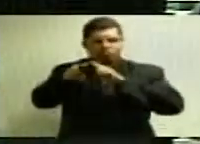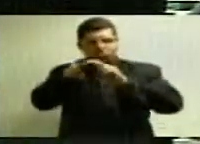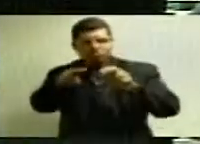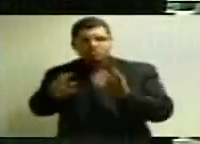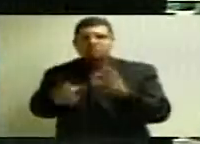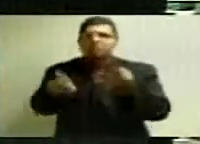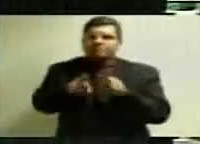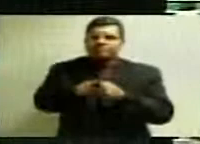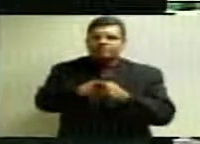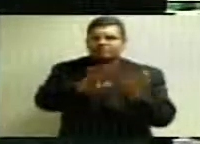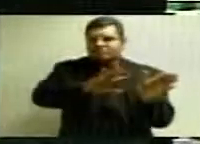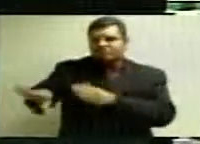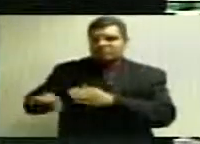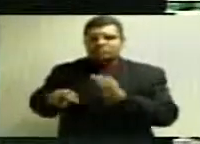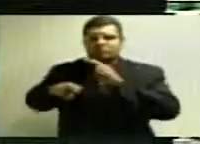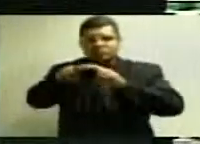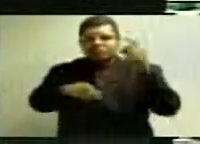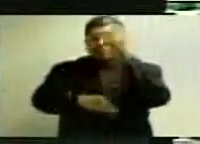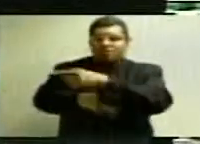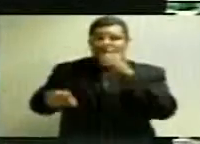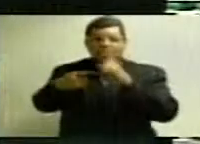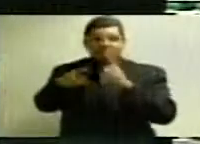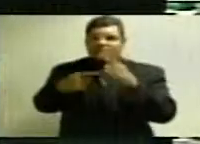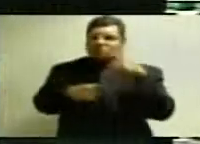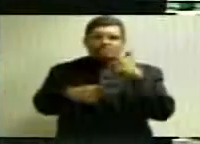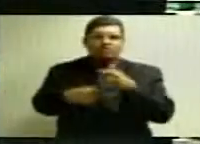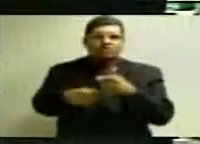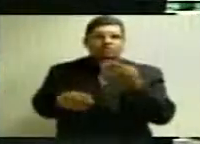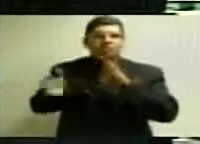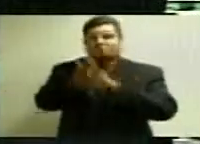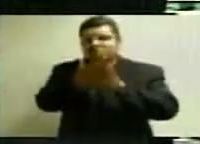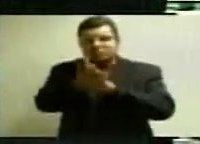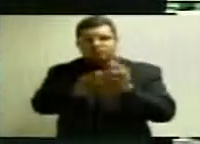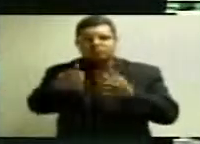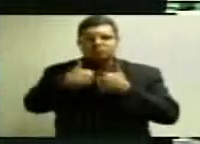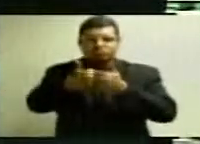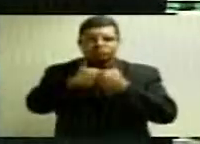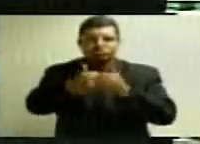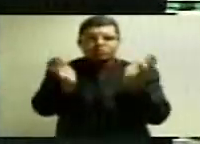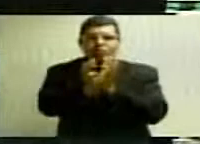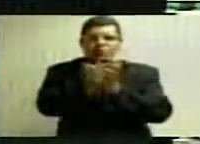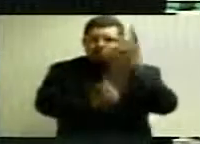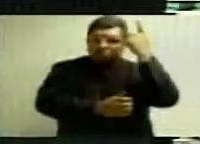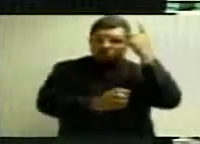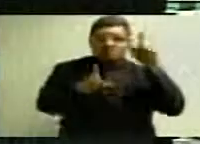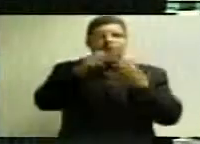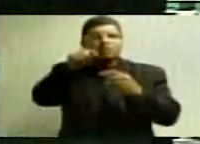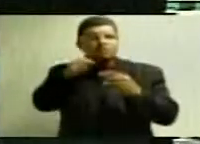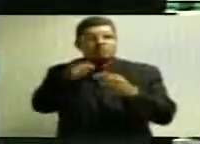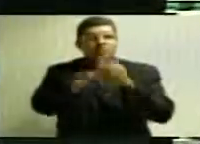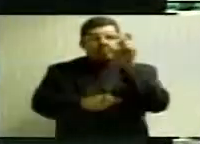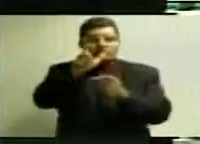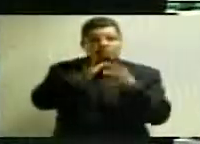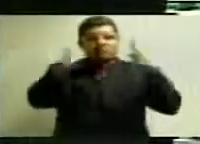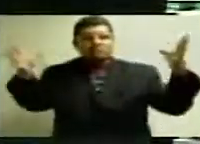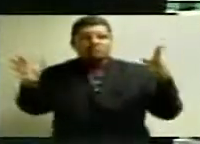que ela também desista do trem-bala lá, porque não é solução nenhuma de transporte coletivo para São Paulo, mas é uma forma de